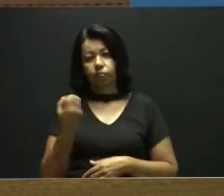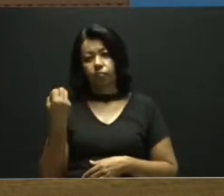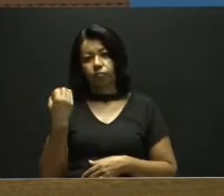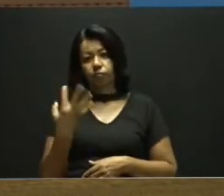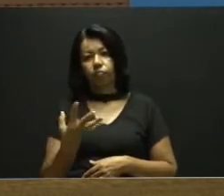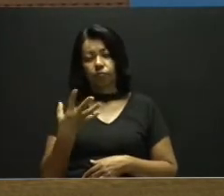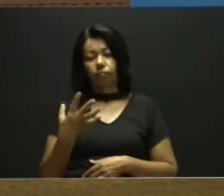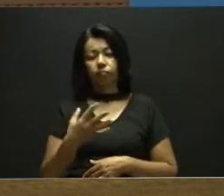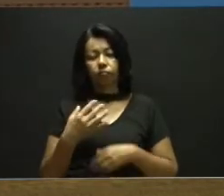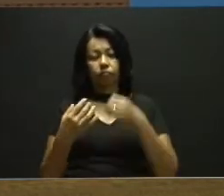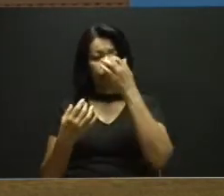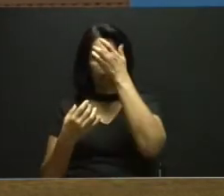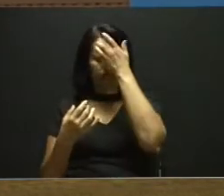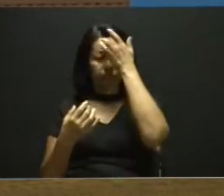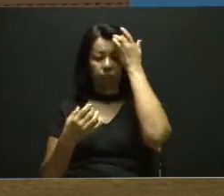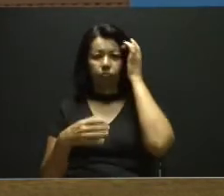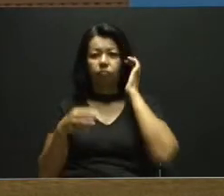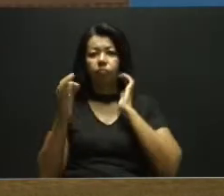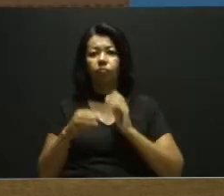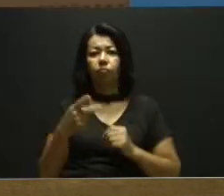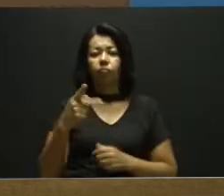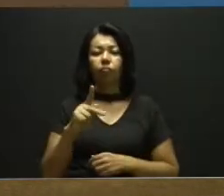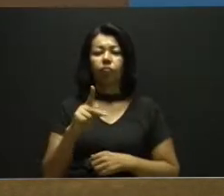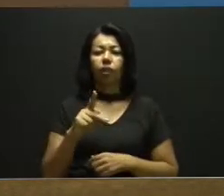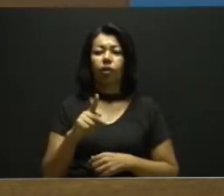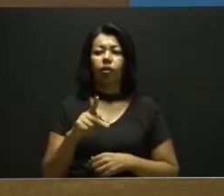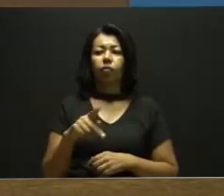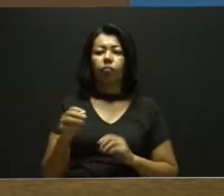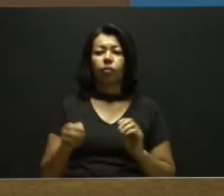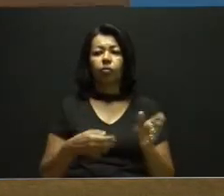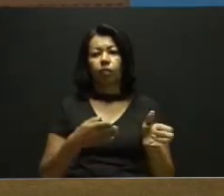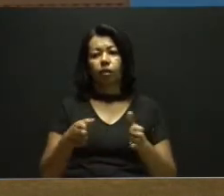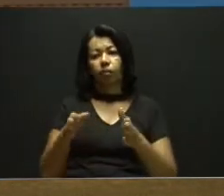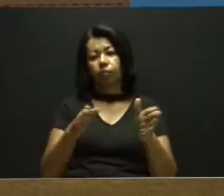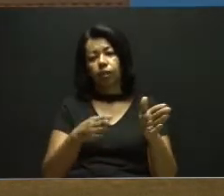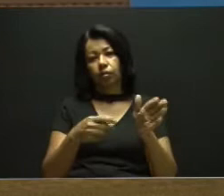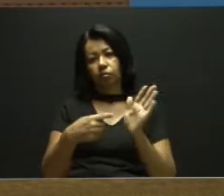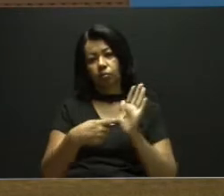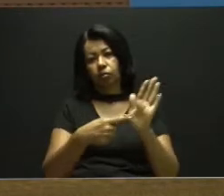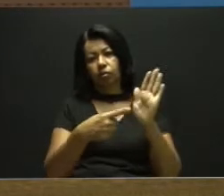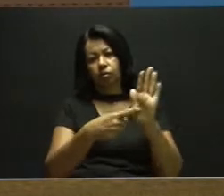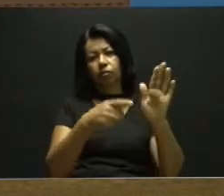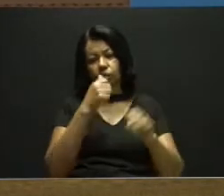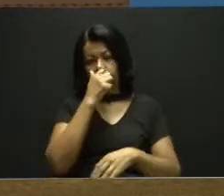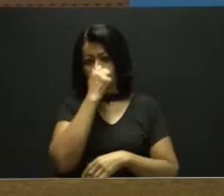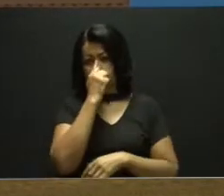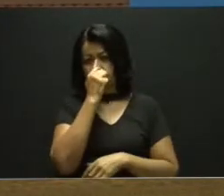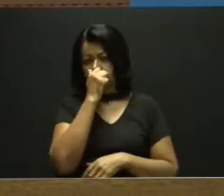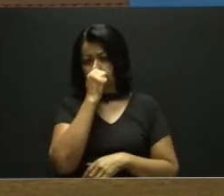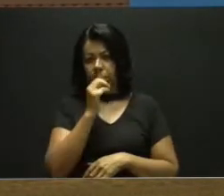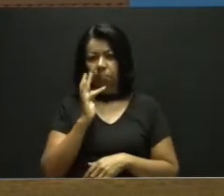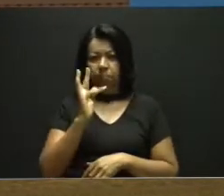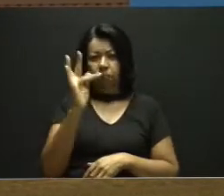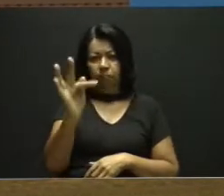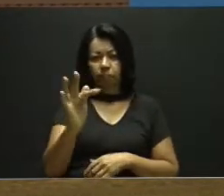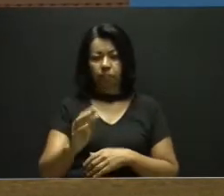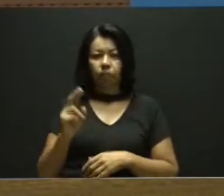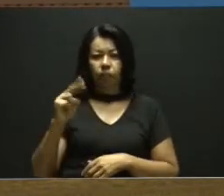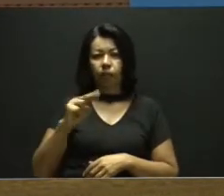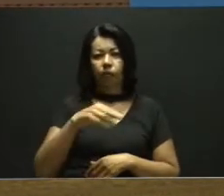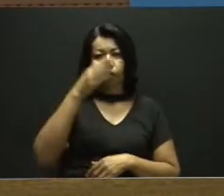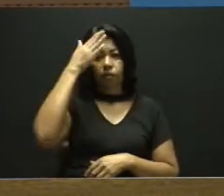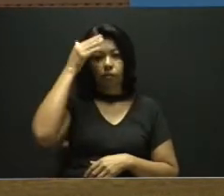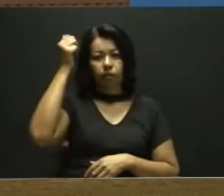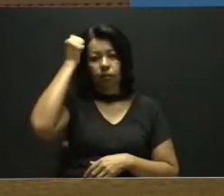certas para o meu caminho referência do destino jamais esquecendo